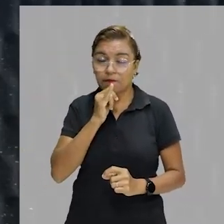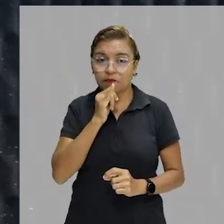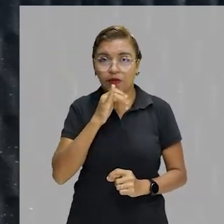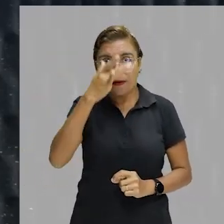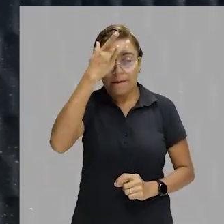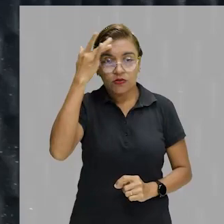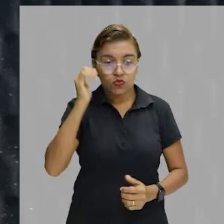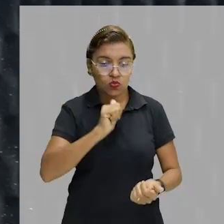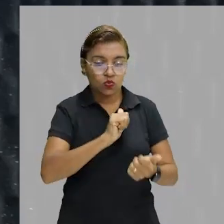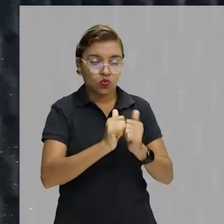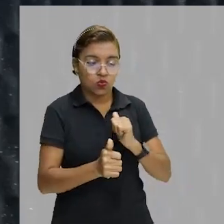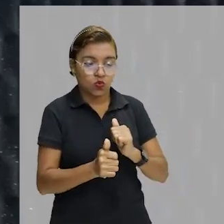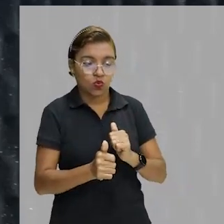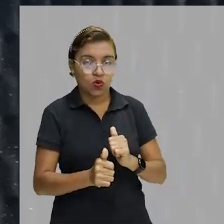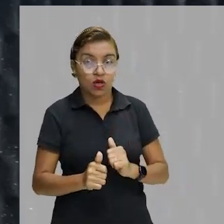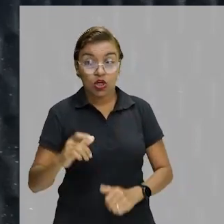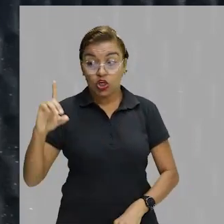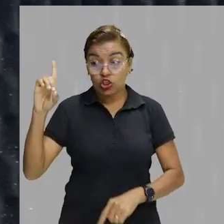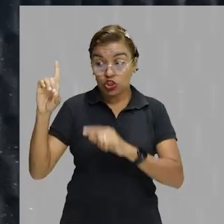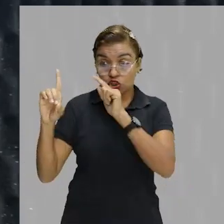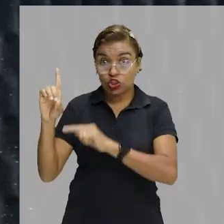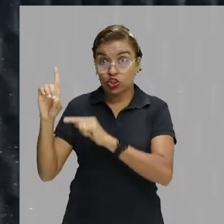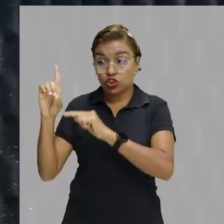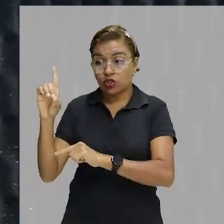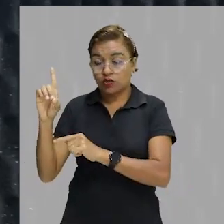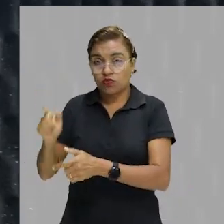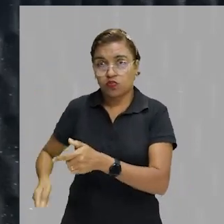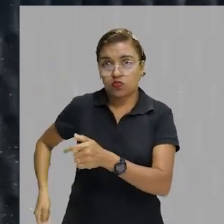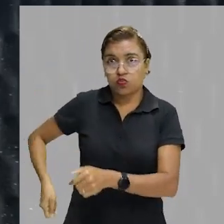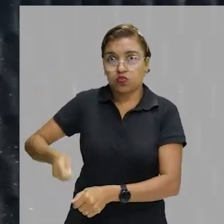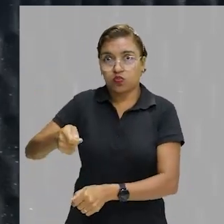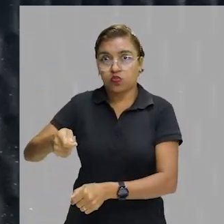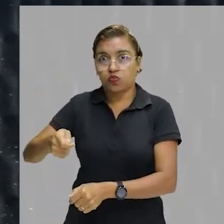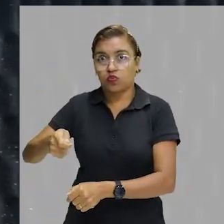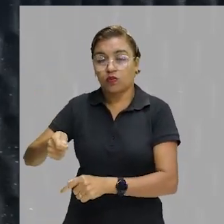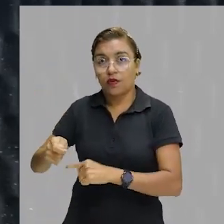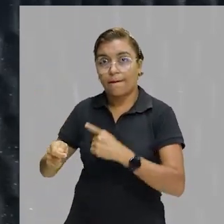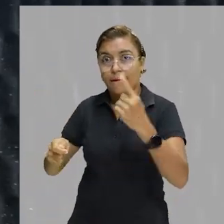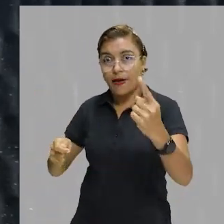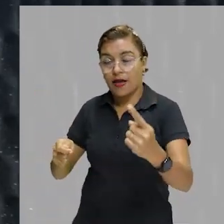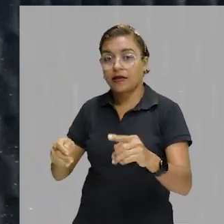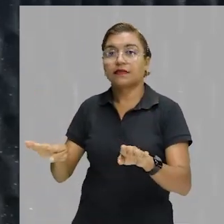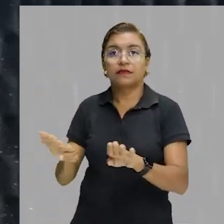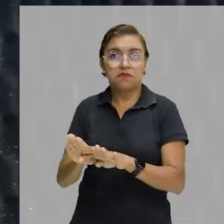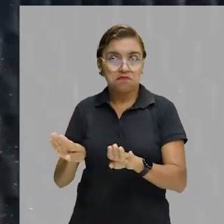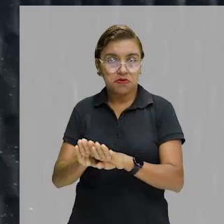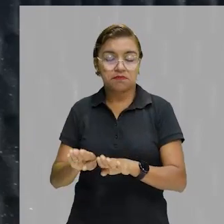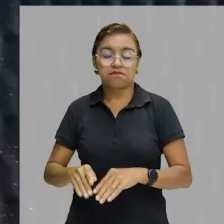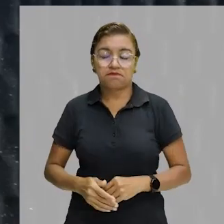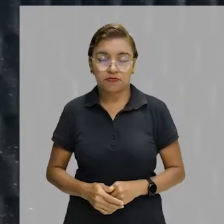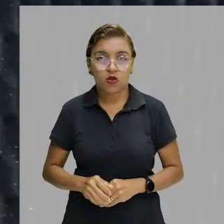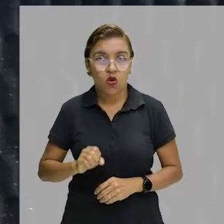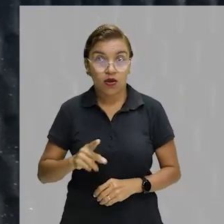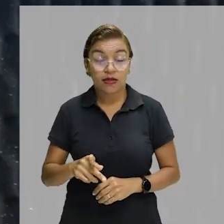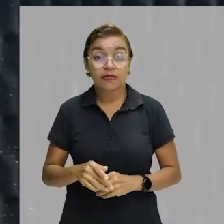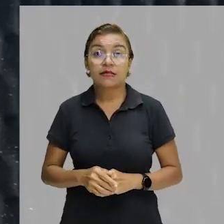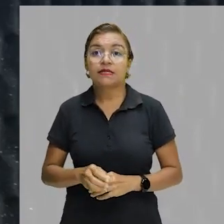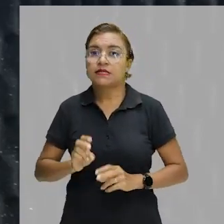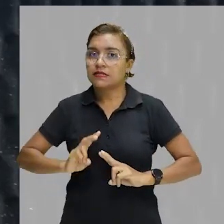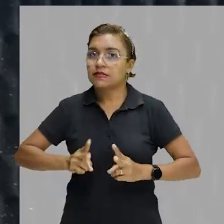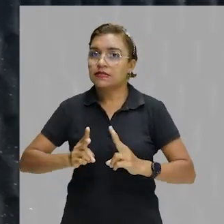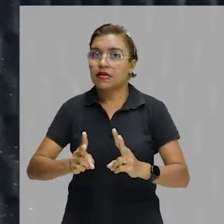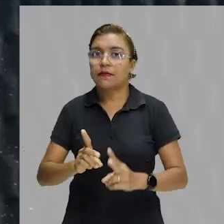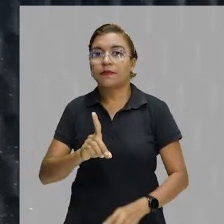lado direito da quadra, ele vai realizar o saque do lado direito da quadra do oponente, tá certo? Sempre